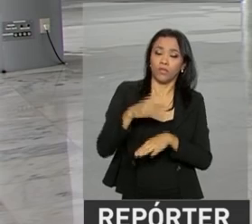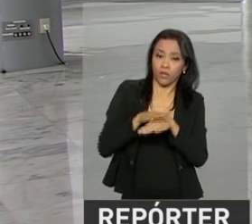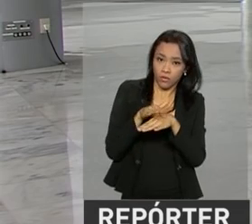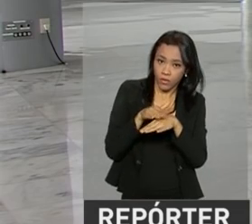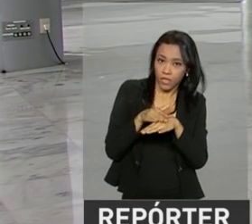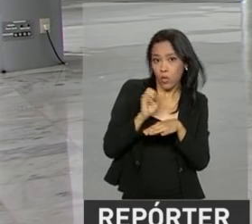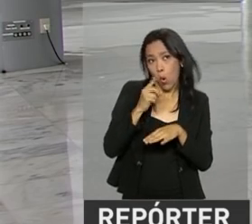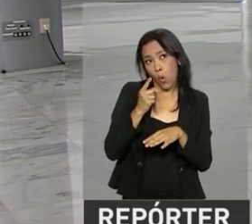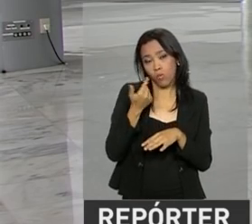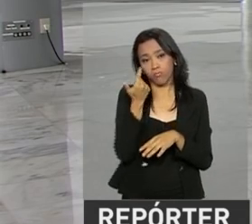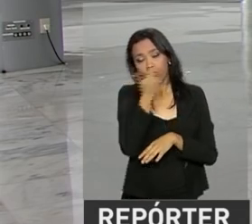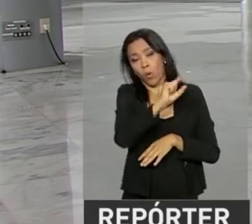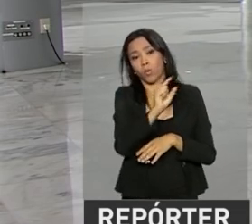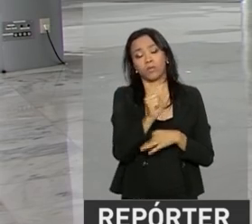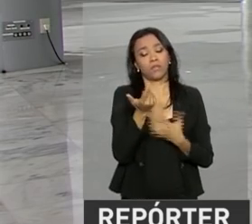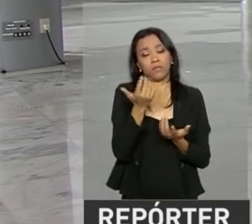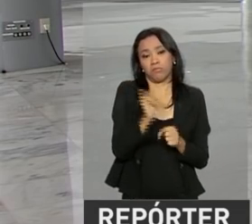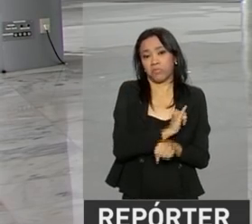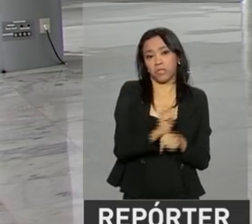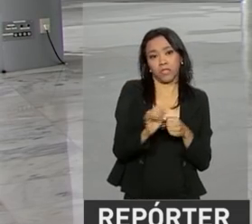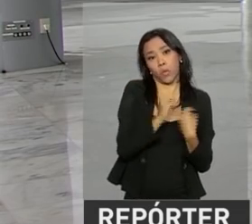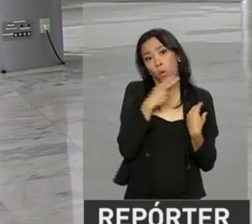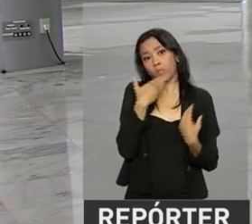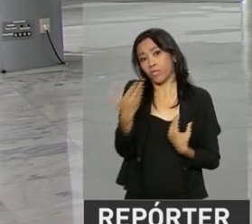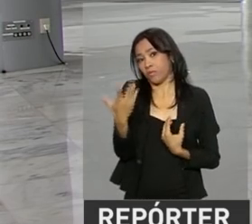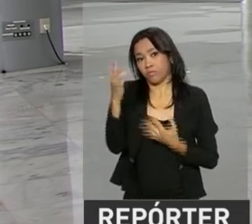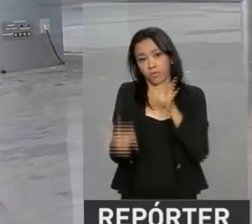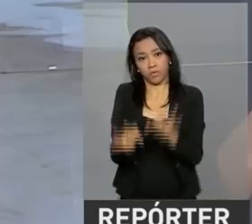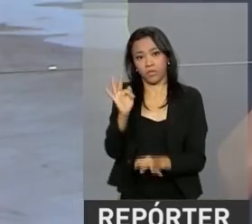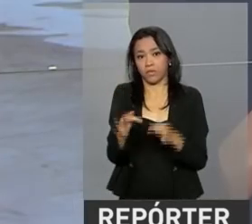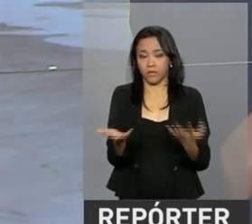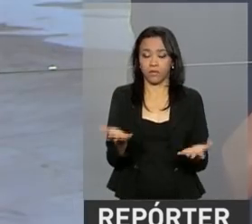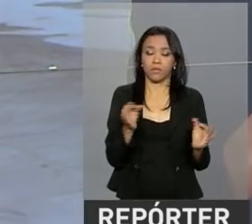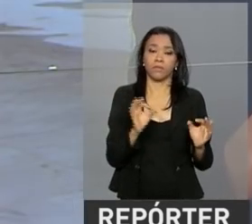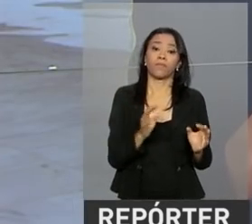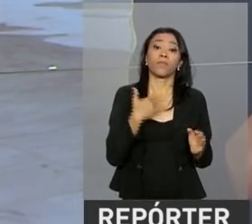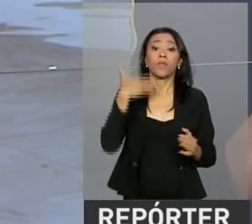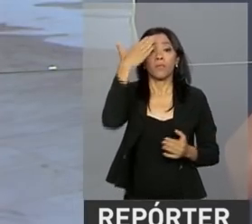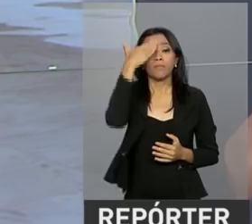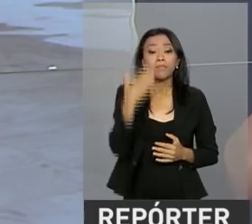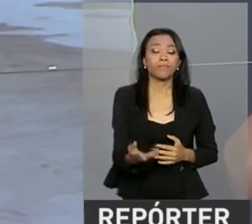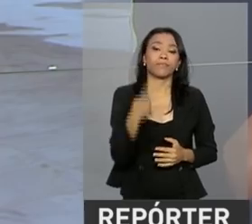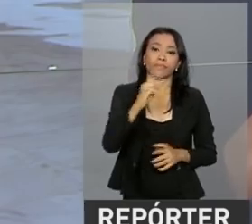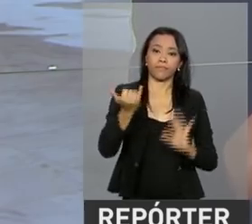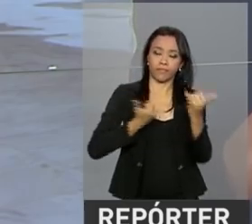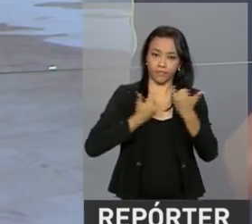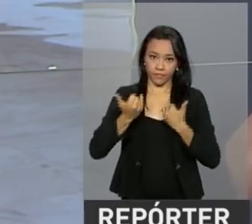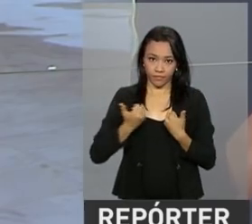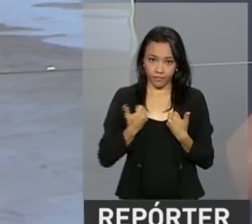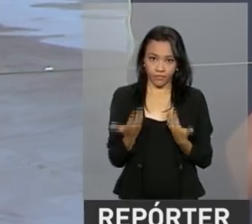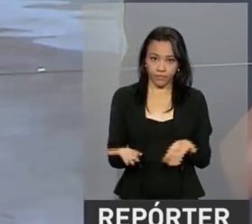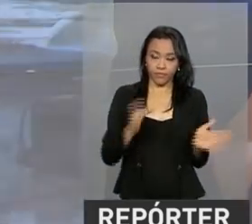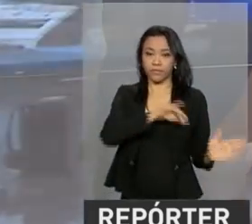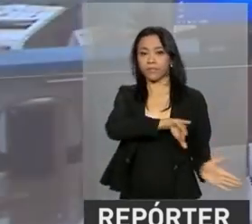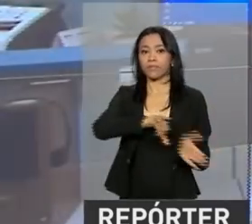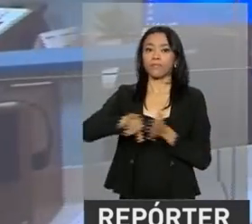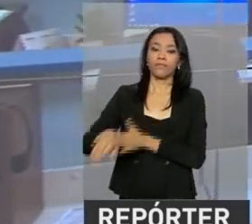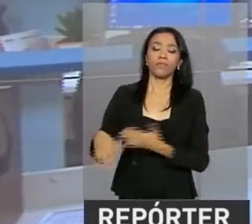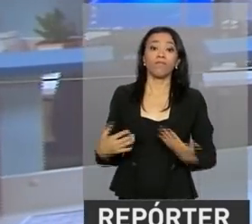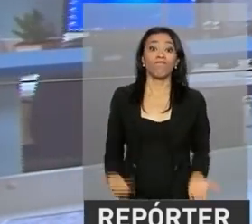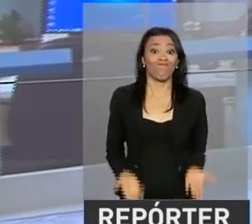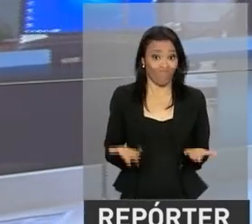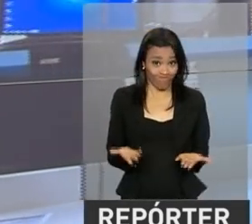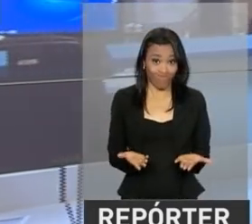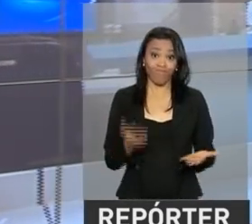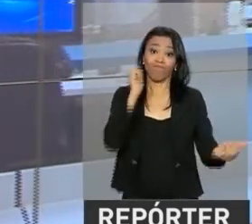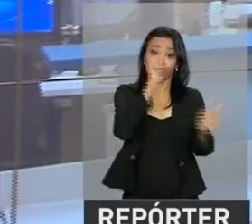maneira, administrativamente ou pela Justiça. Renata. Obrigada, Paola, pelas suas informações ao vivo. Bom, a